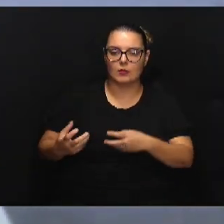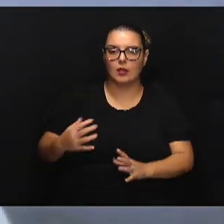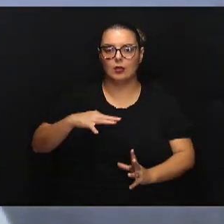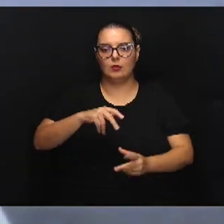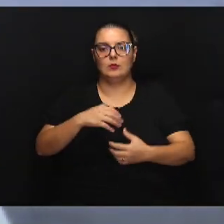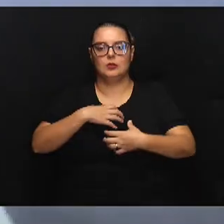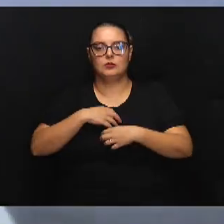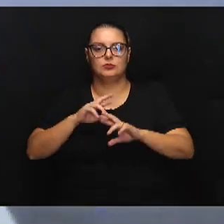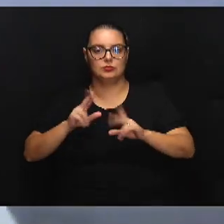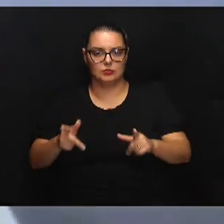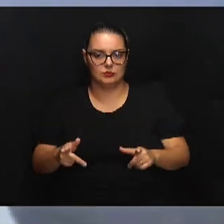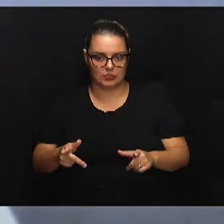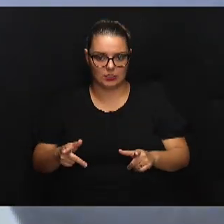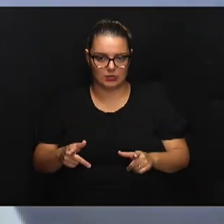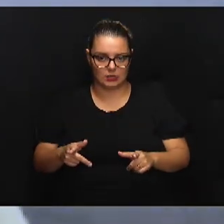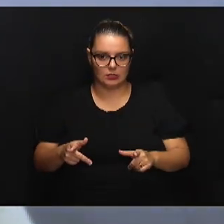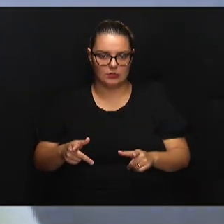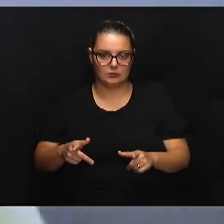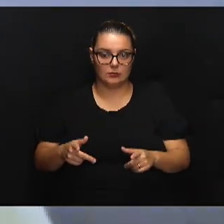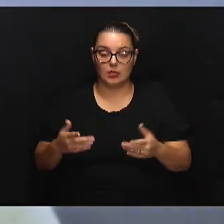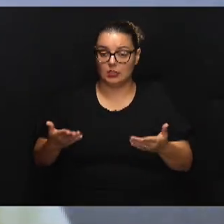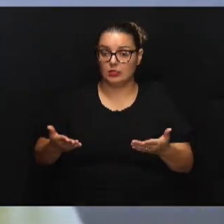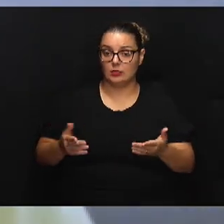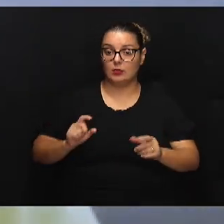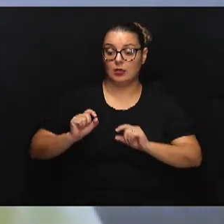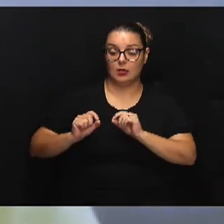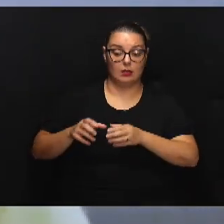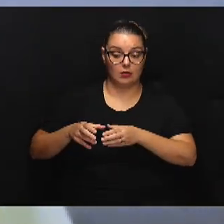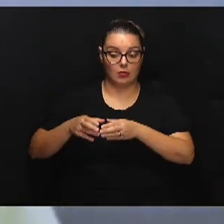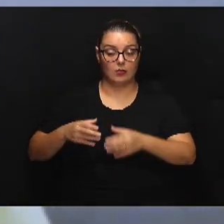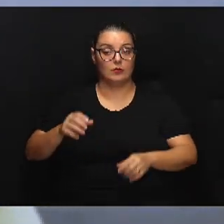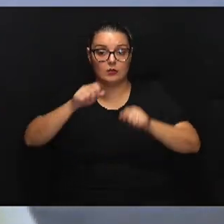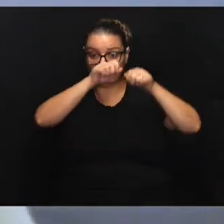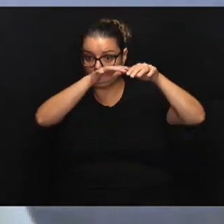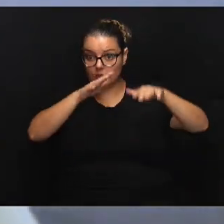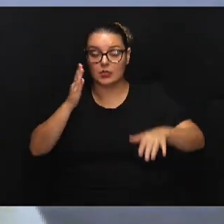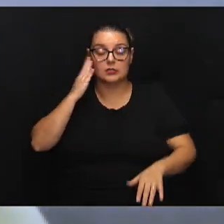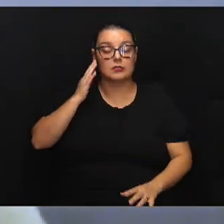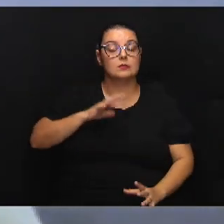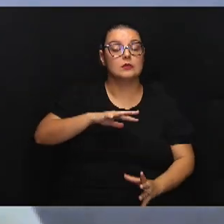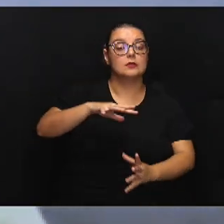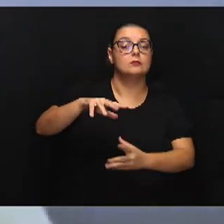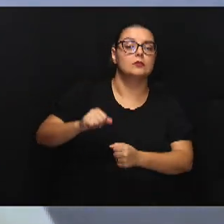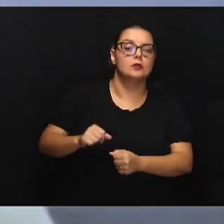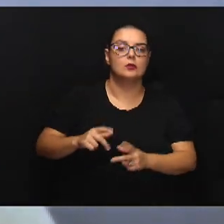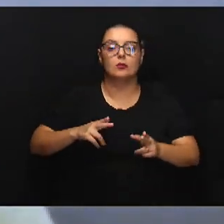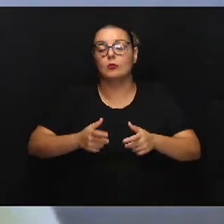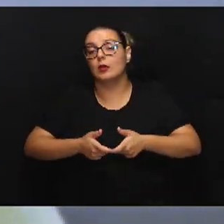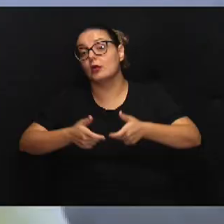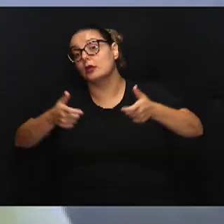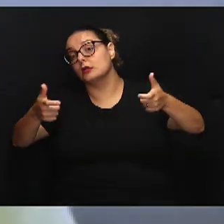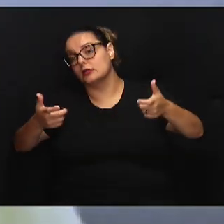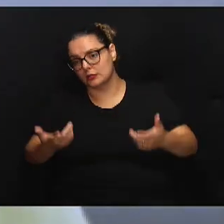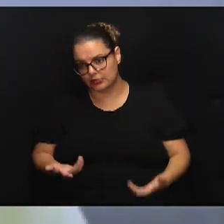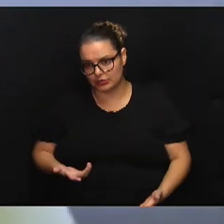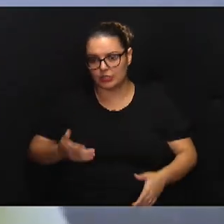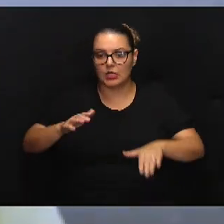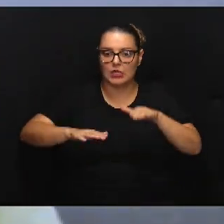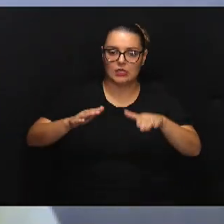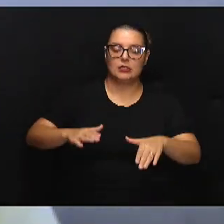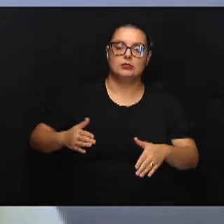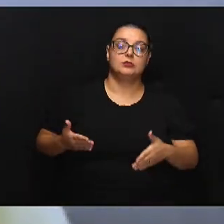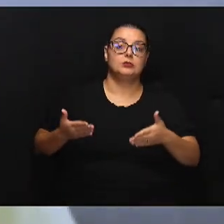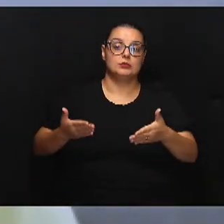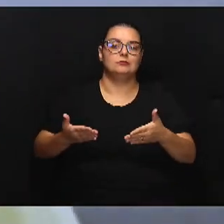forma diferente. Então, quem convive com o autismo sabe deste universo como é muito grande. E às vezes a gente coloca